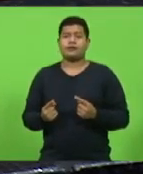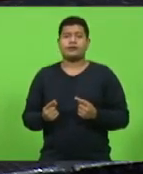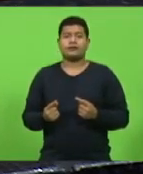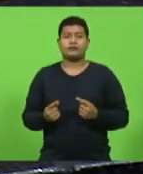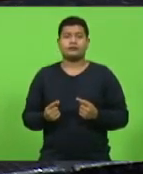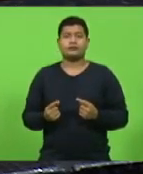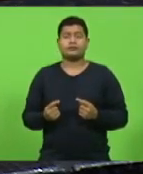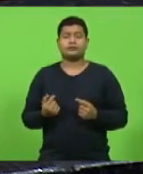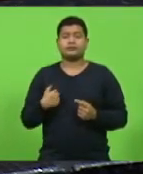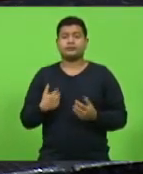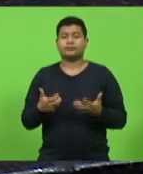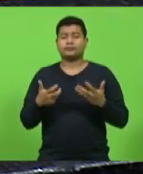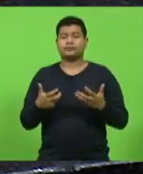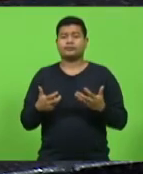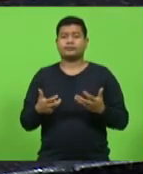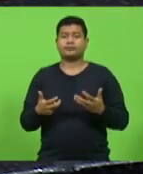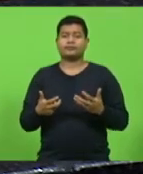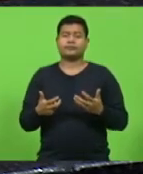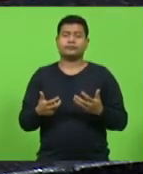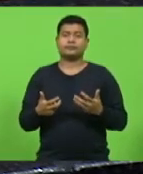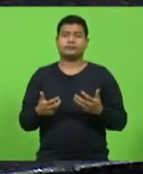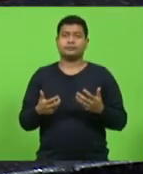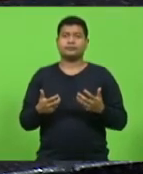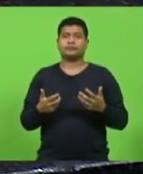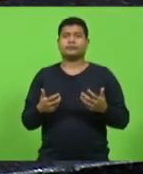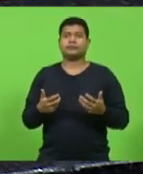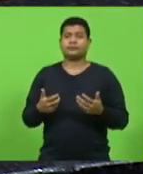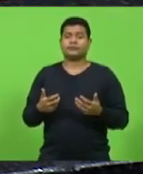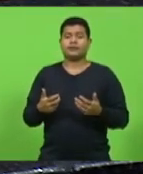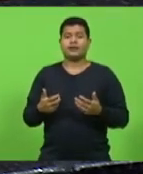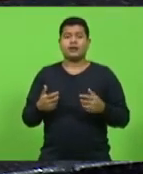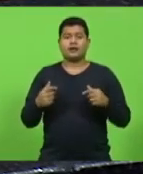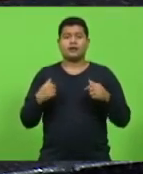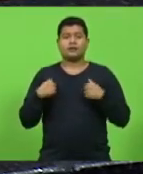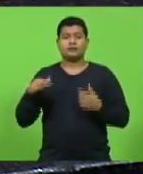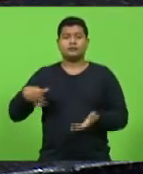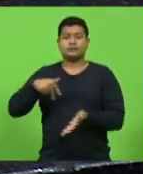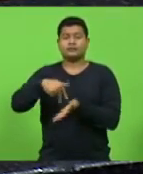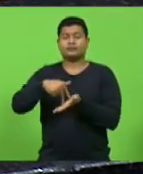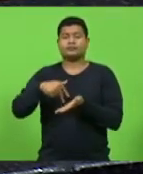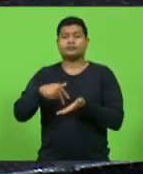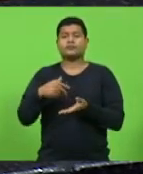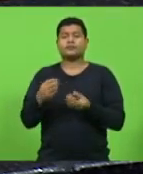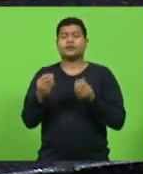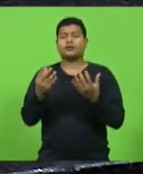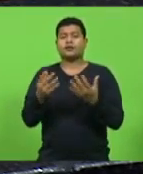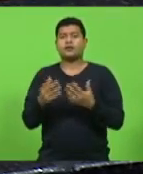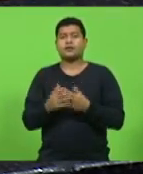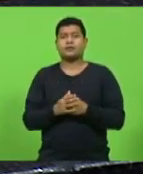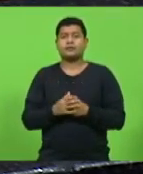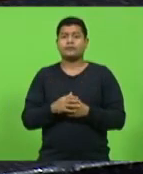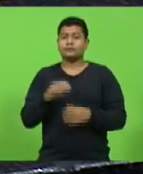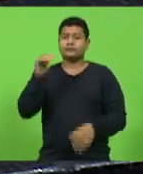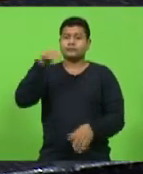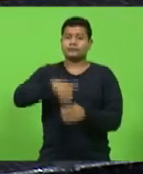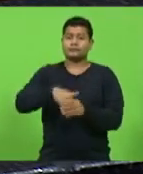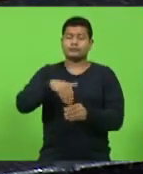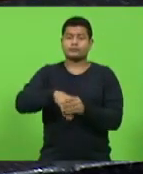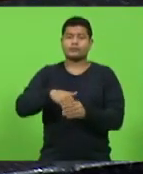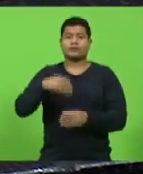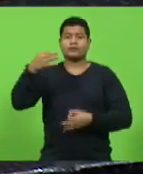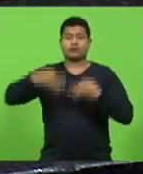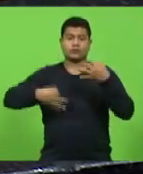trazer aqui, senhor presidente, senhores desembargadores, esse voto pelo